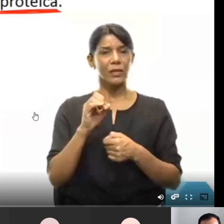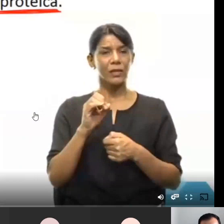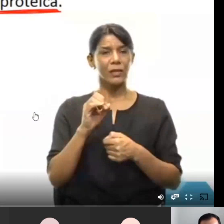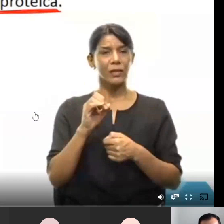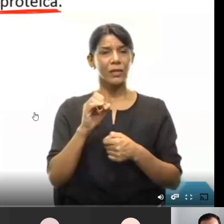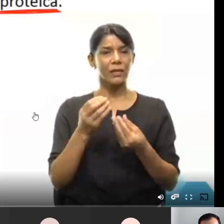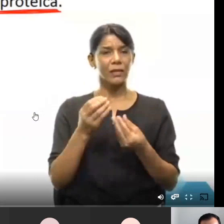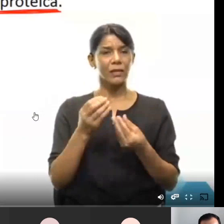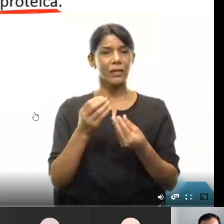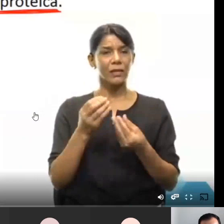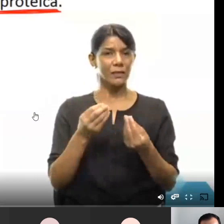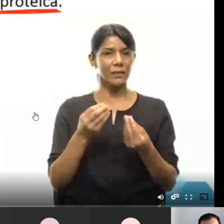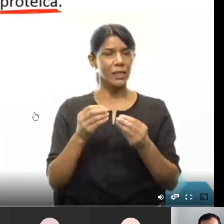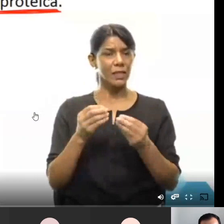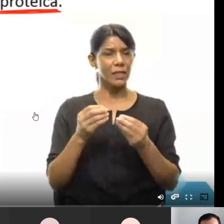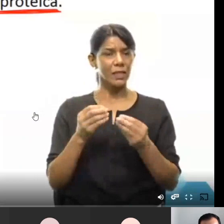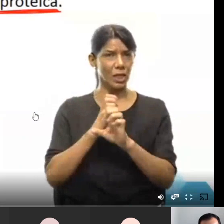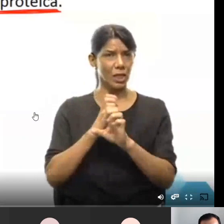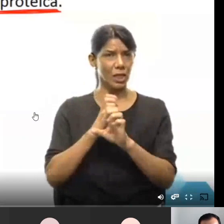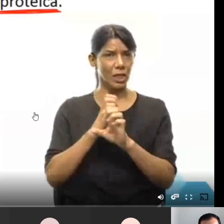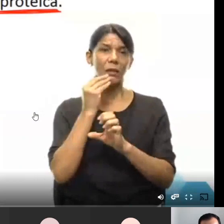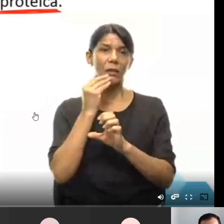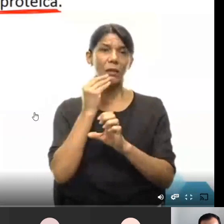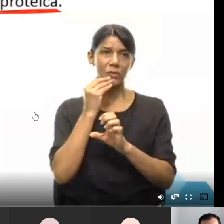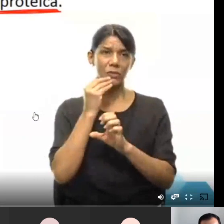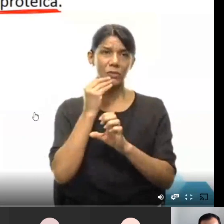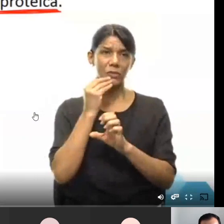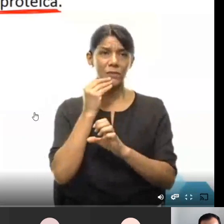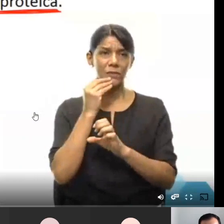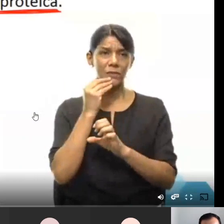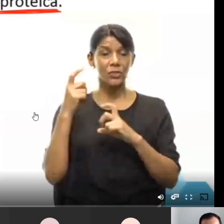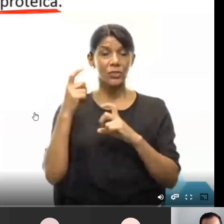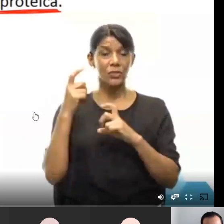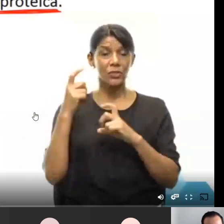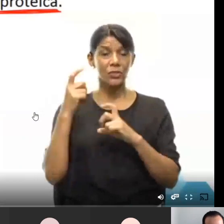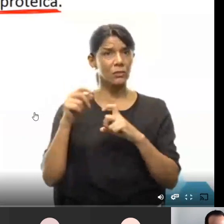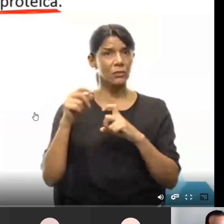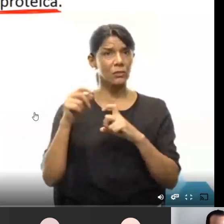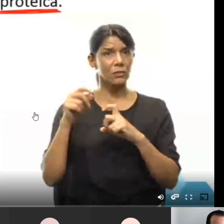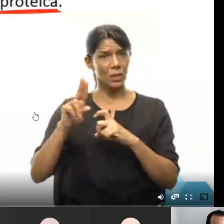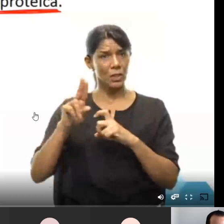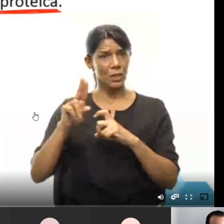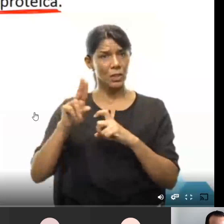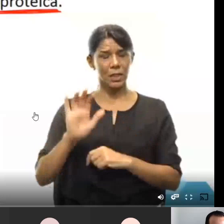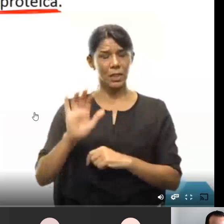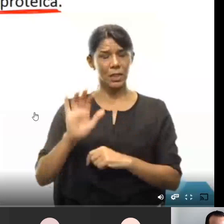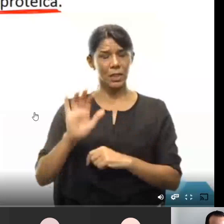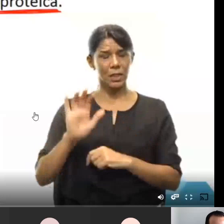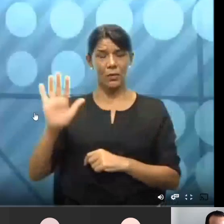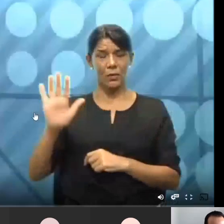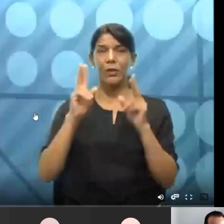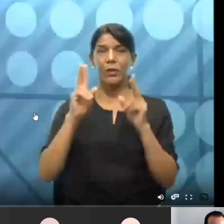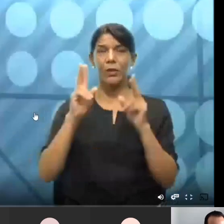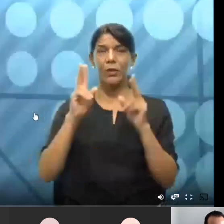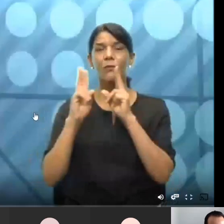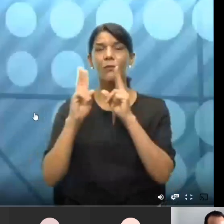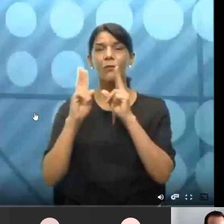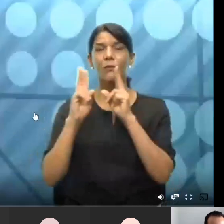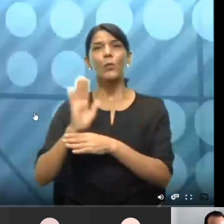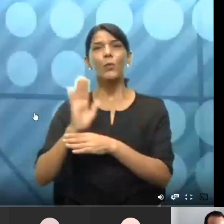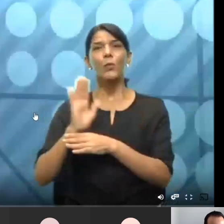sendo realizados principalmente na Europa. Agora, acompanhem comigo mais um